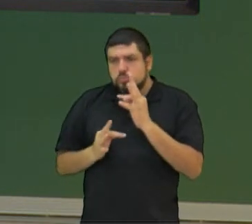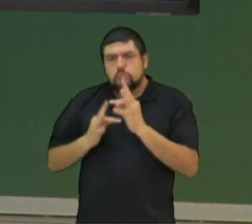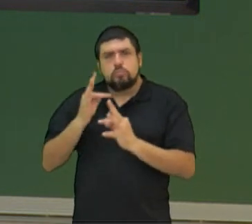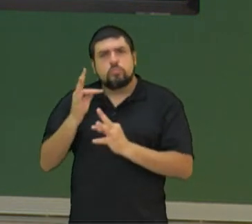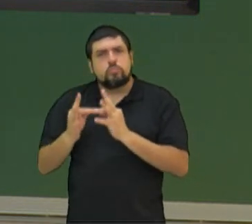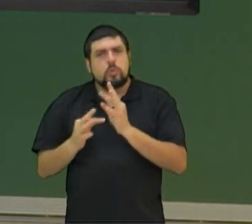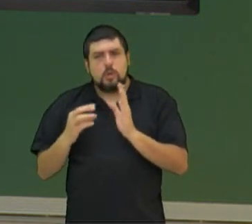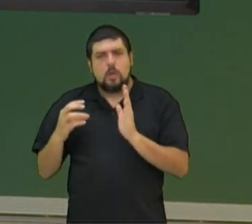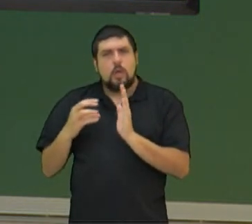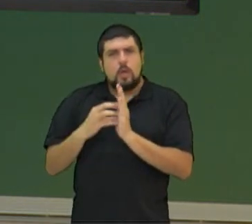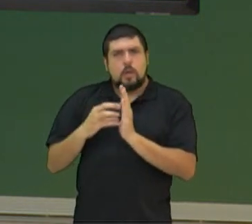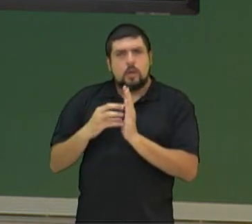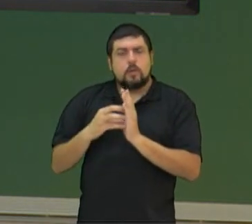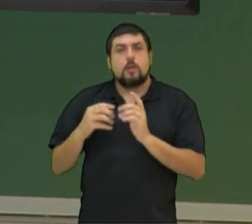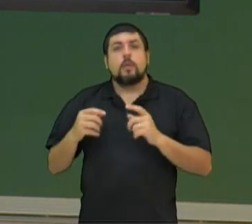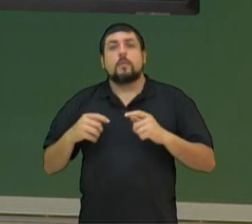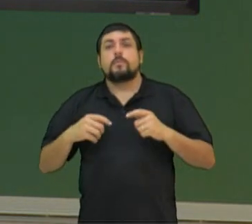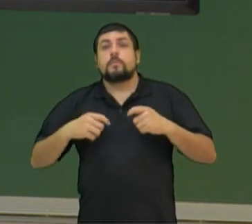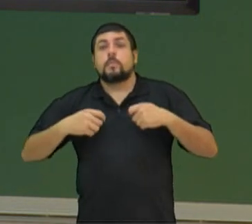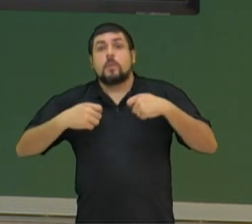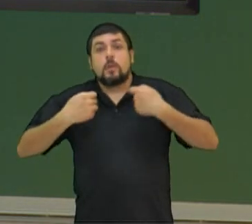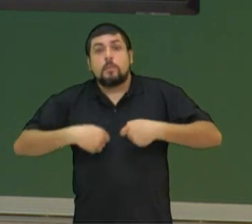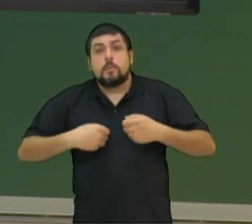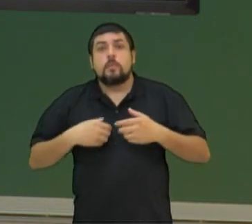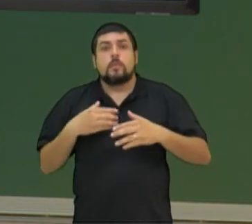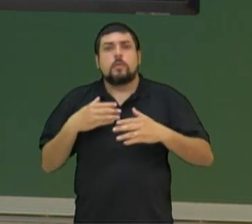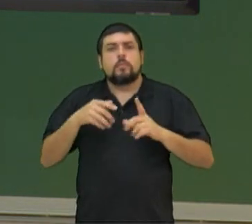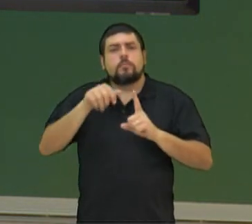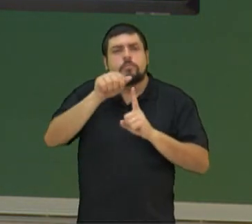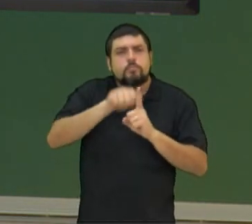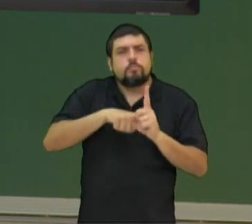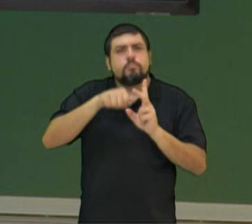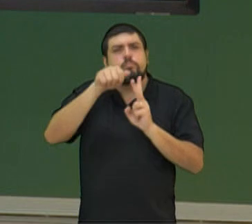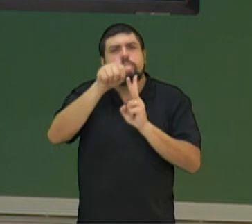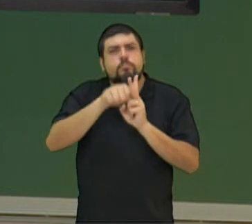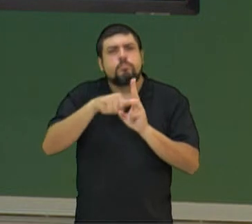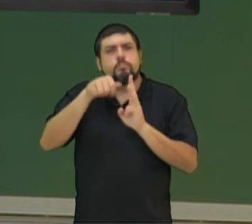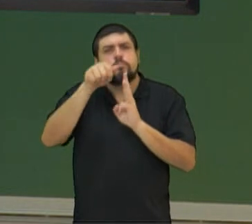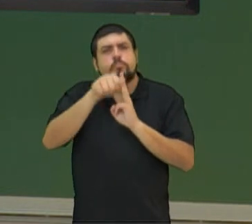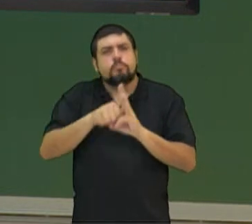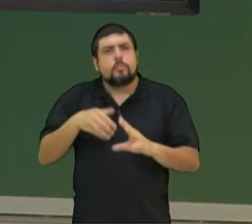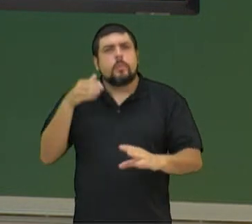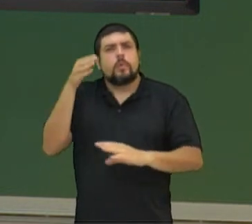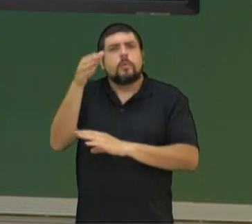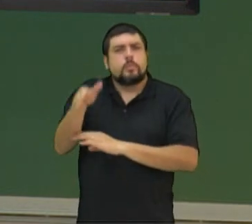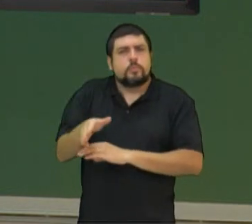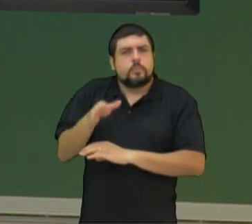que é aquele monte de exames durante a gestação para acompanhar o desenvolvimento do bebê.